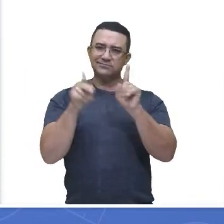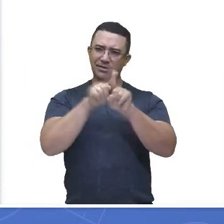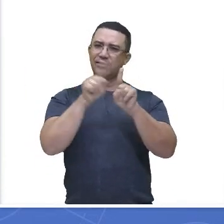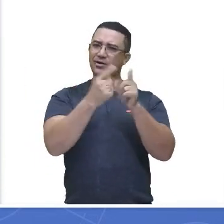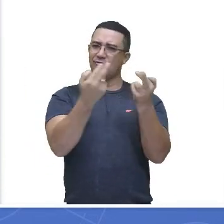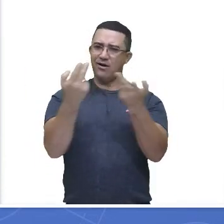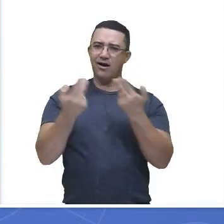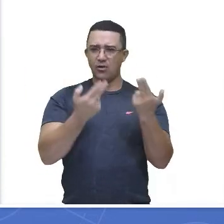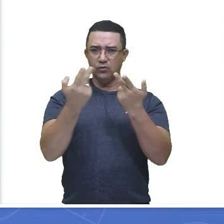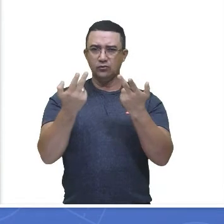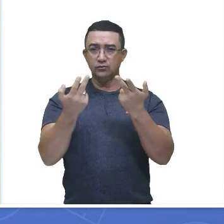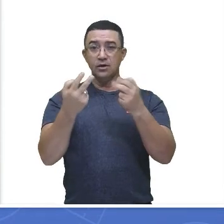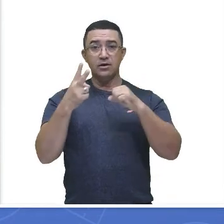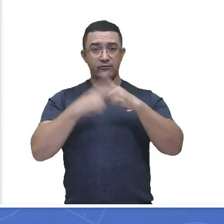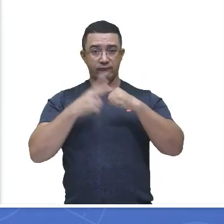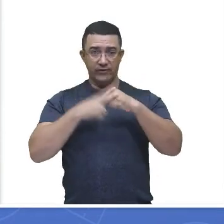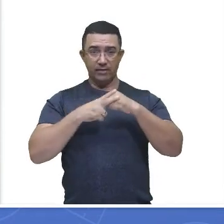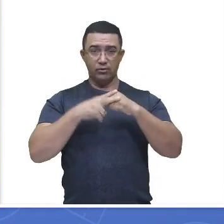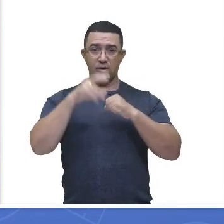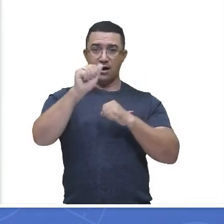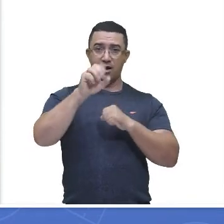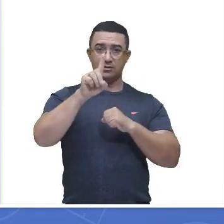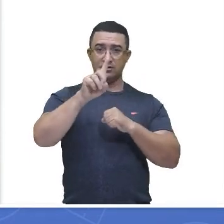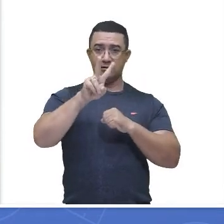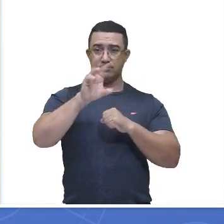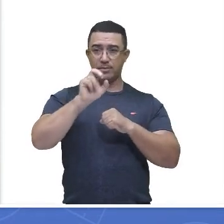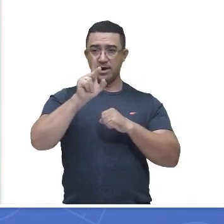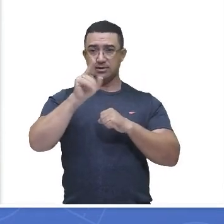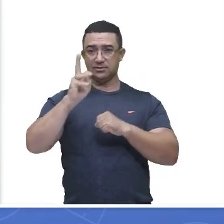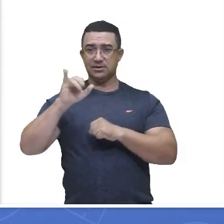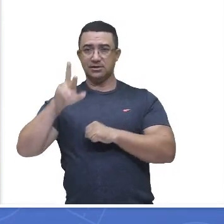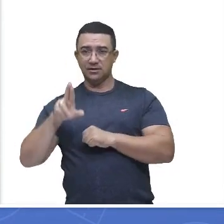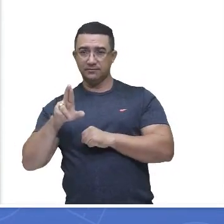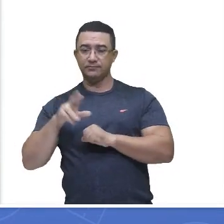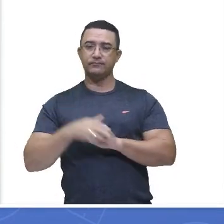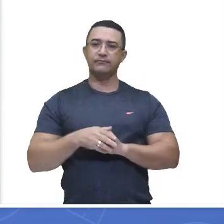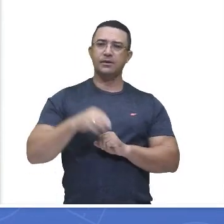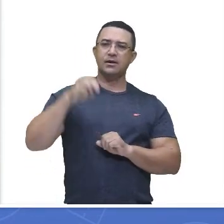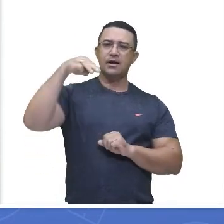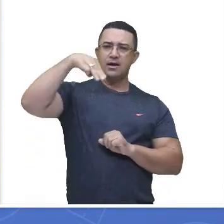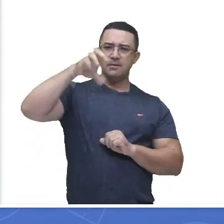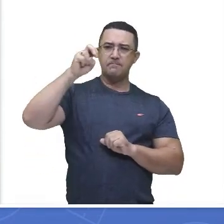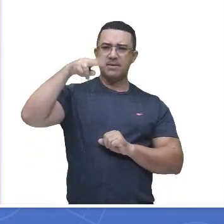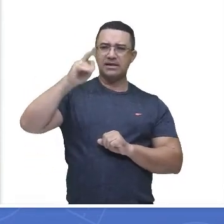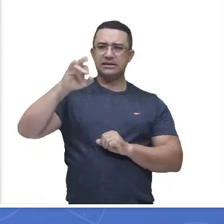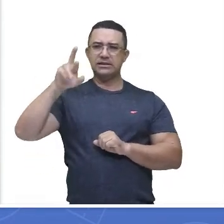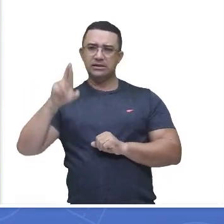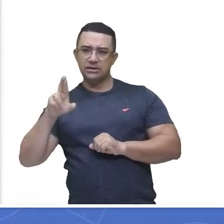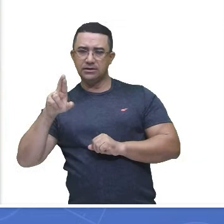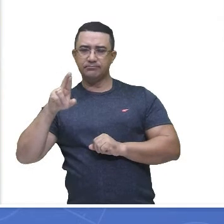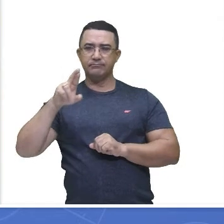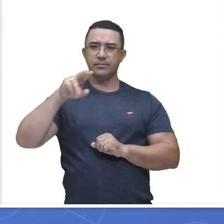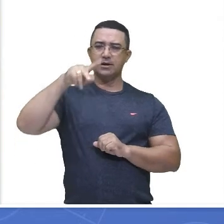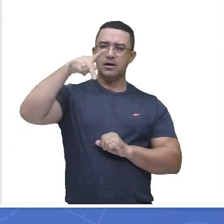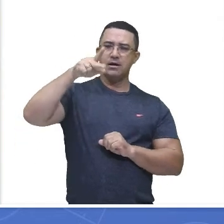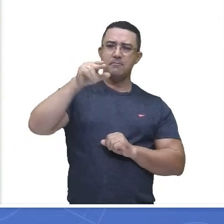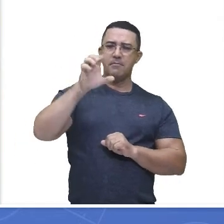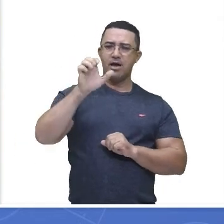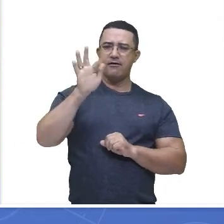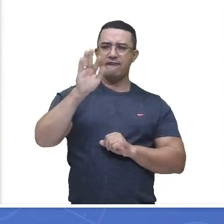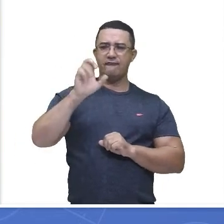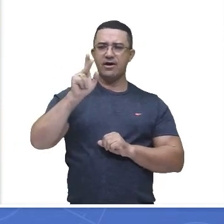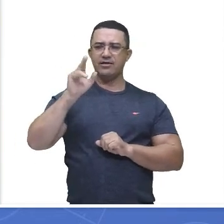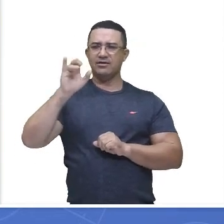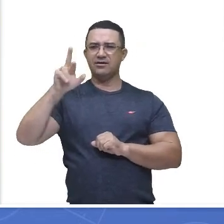esse E muda para IE ou I, mentir, preferir e temos outros,